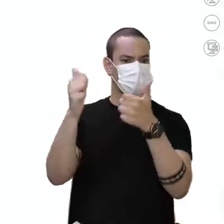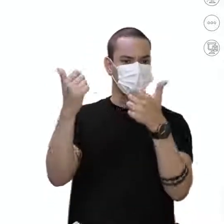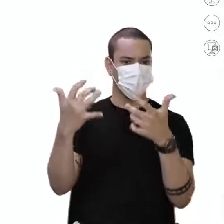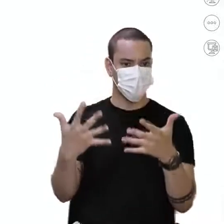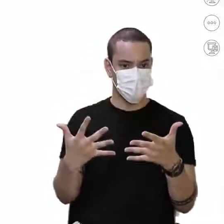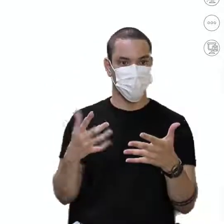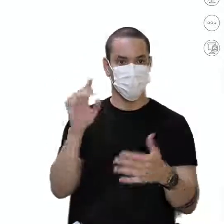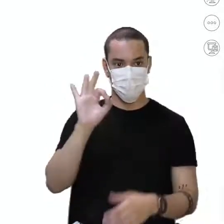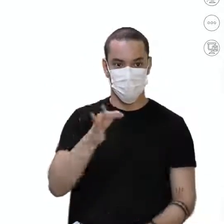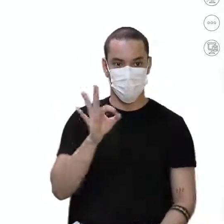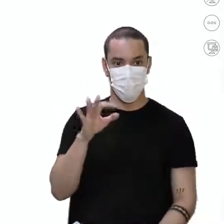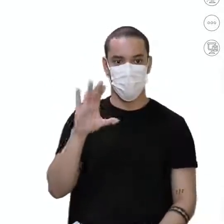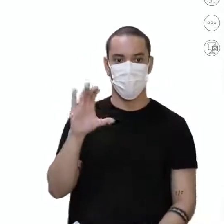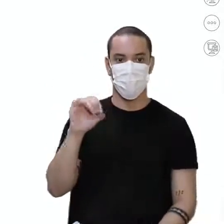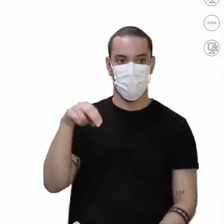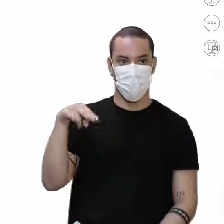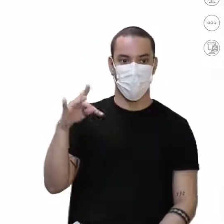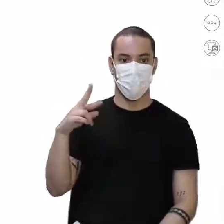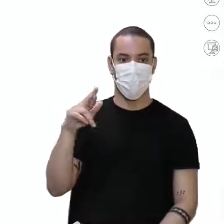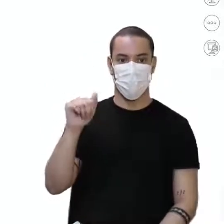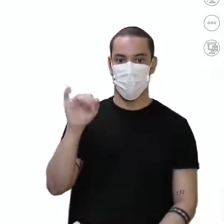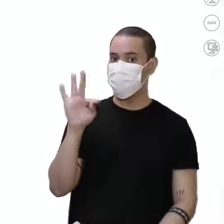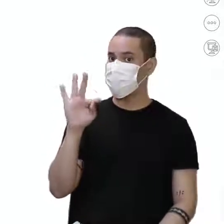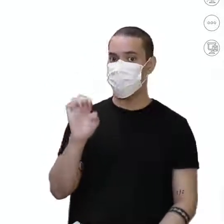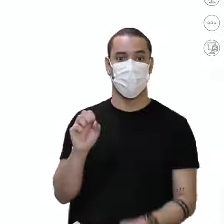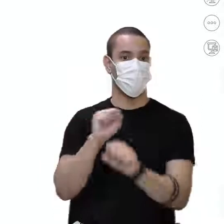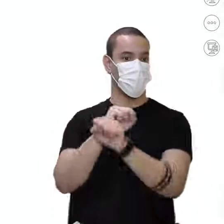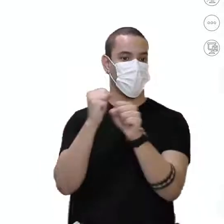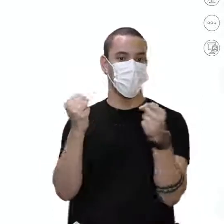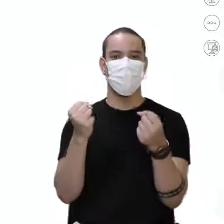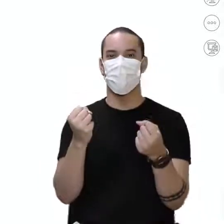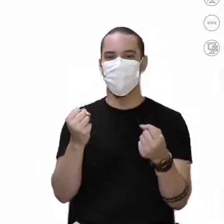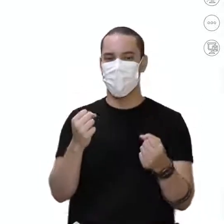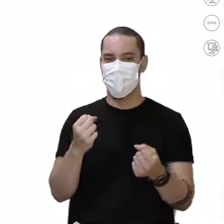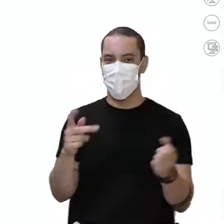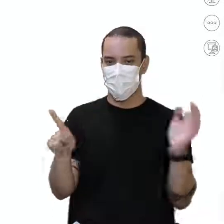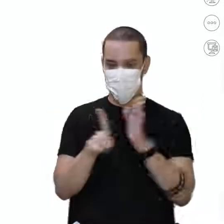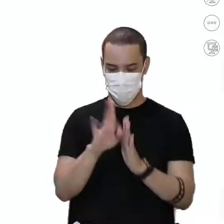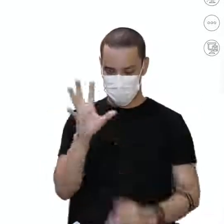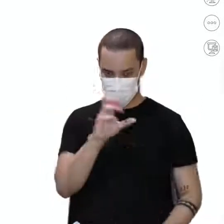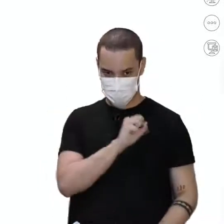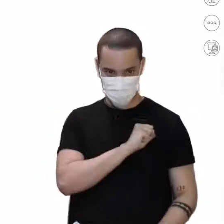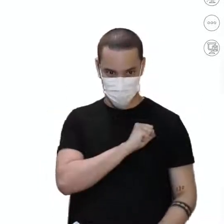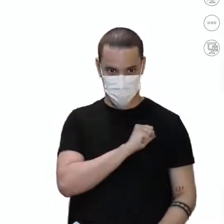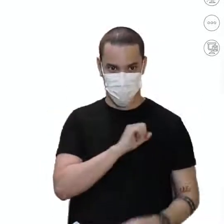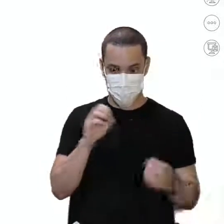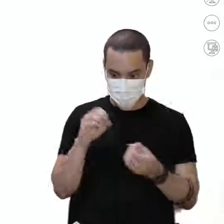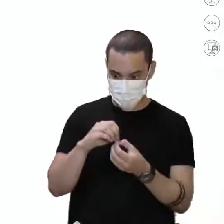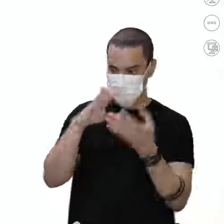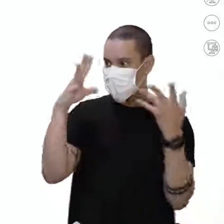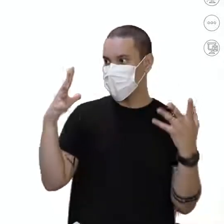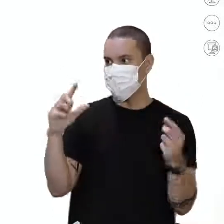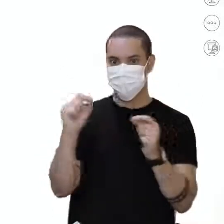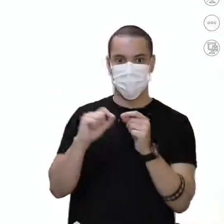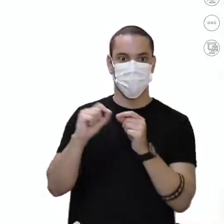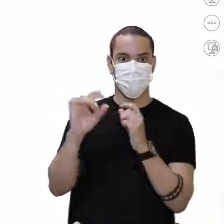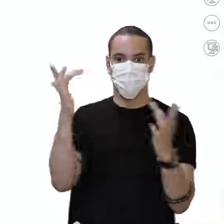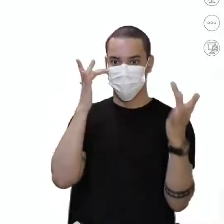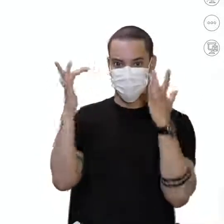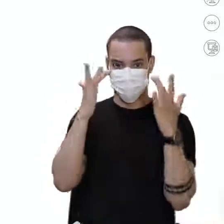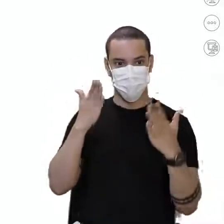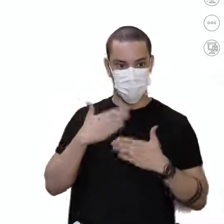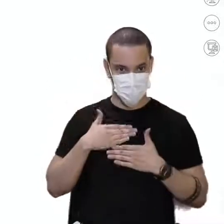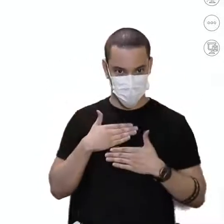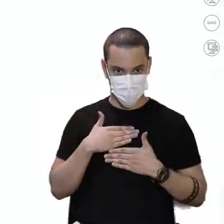lá, de contraste, certo? Não há poções de amor mágicas para você fazer uma pessoa se apaixonar, fall in love